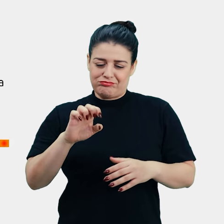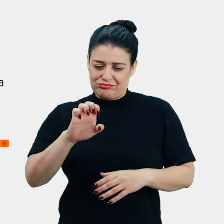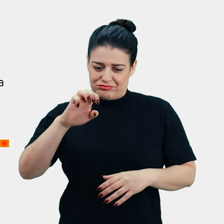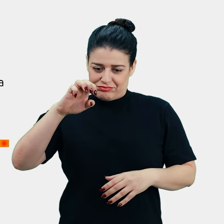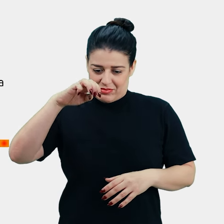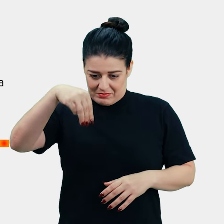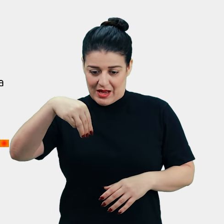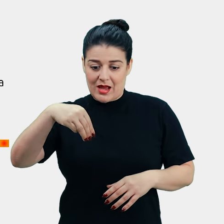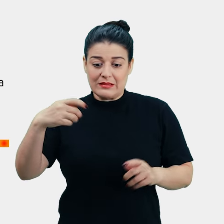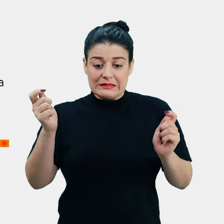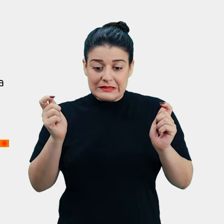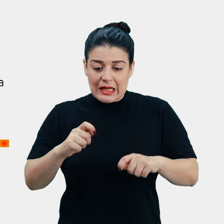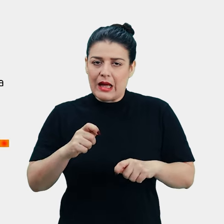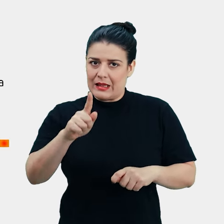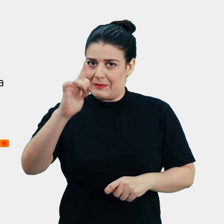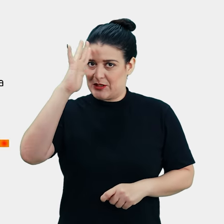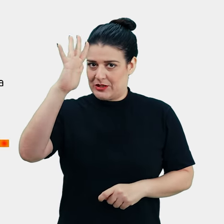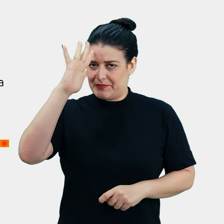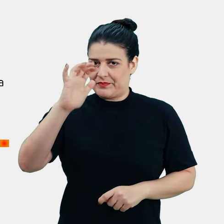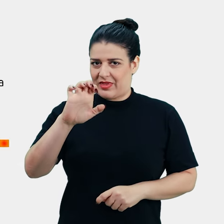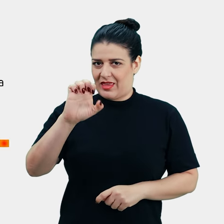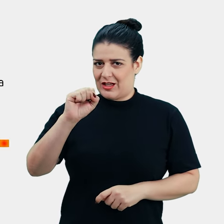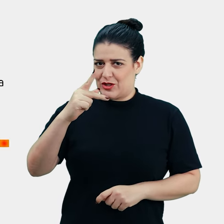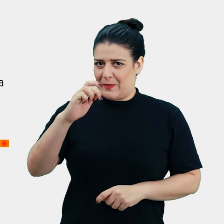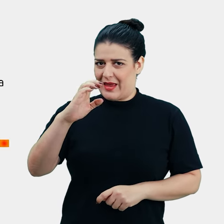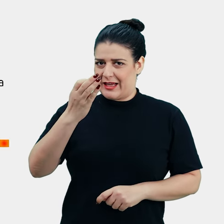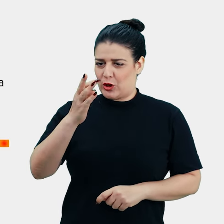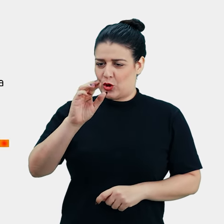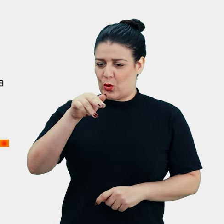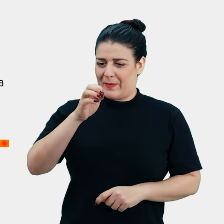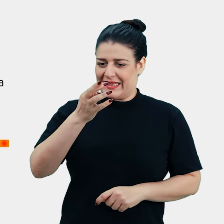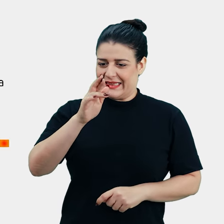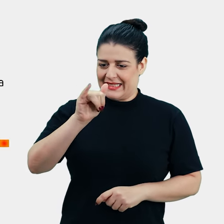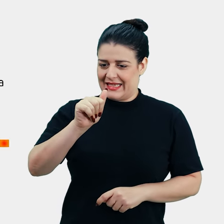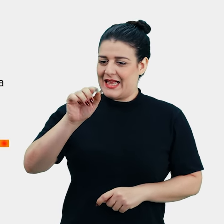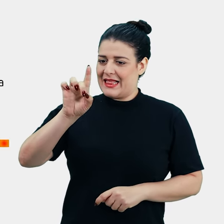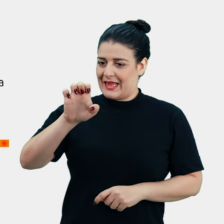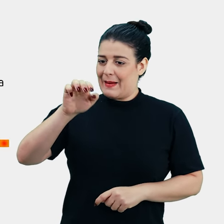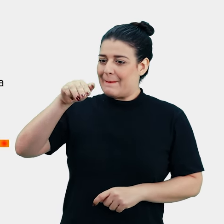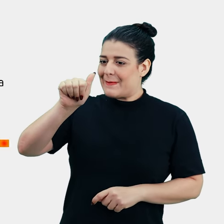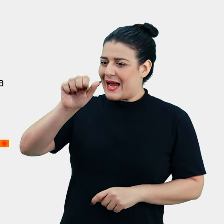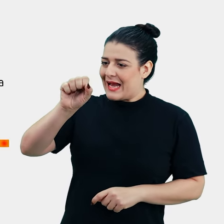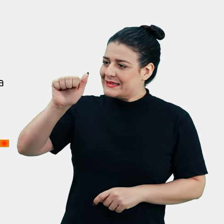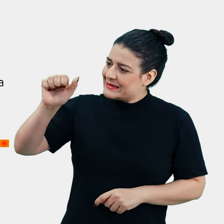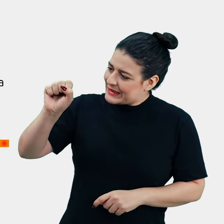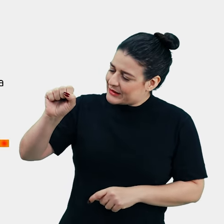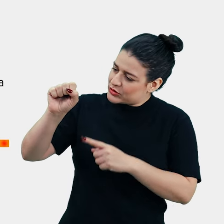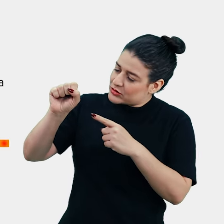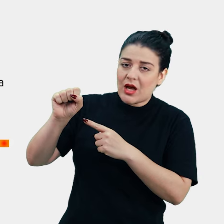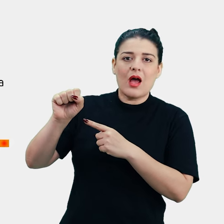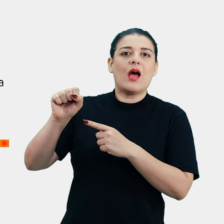nós conseguimos, pessoal, imagine, espectrometria de massas. O próprio nome fala, né? Massas. Nós